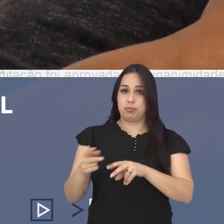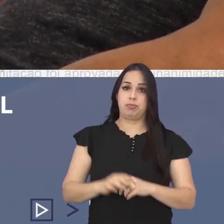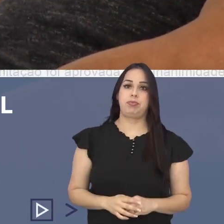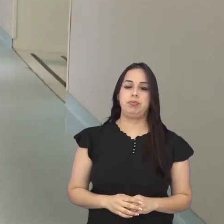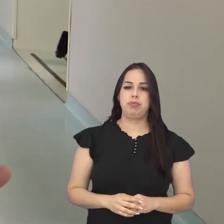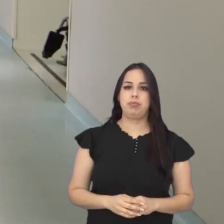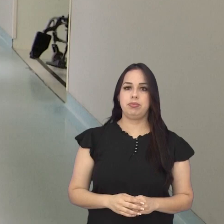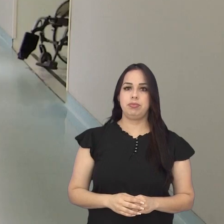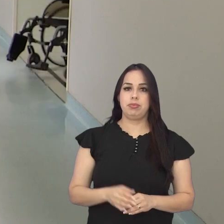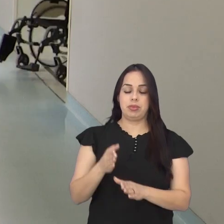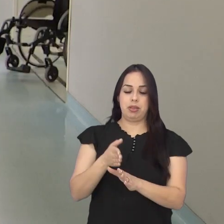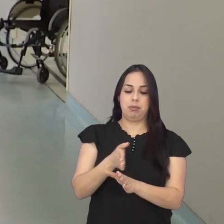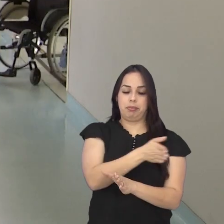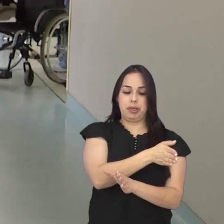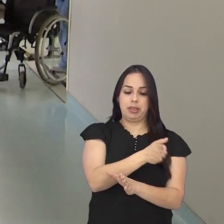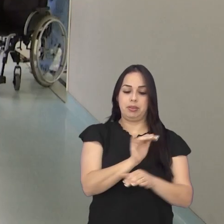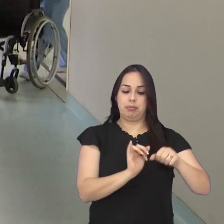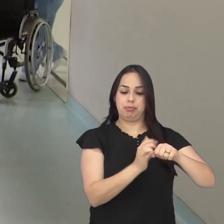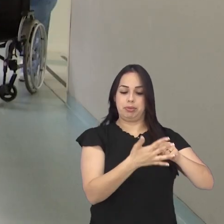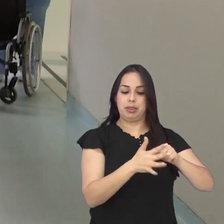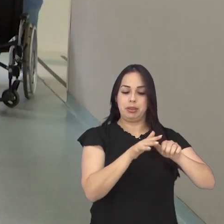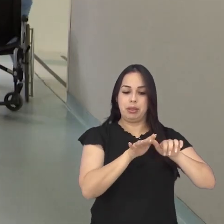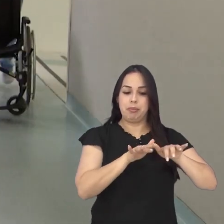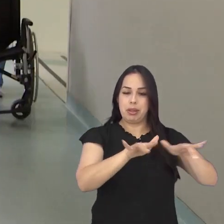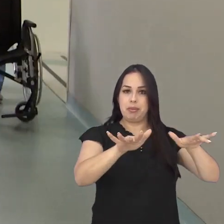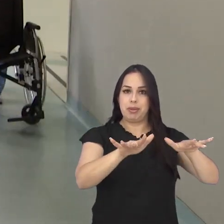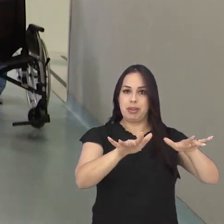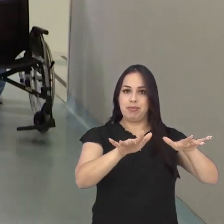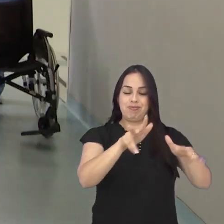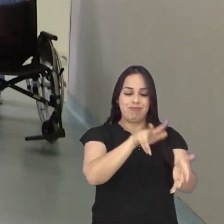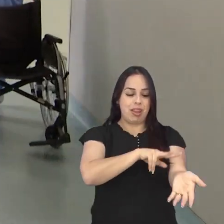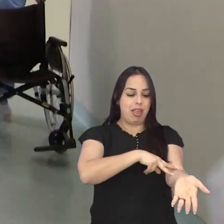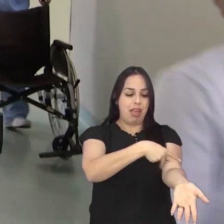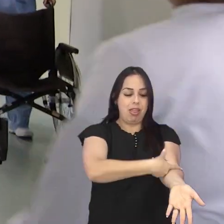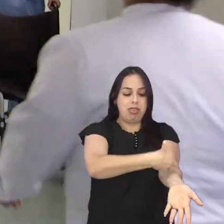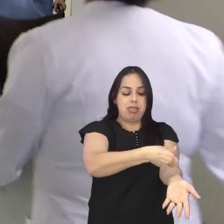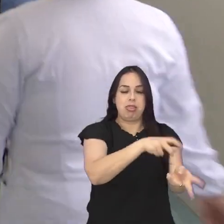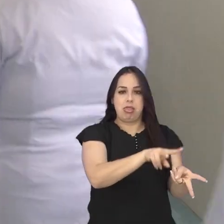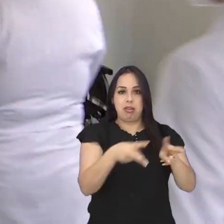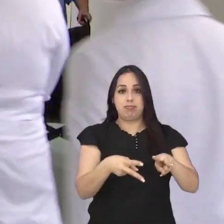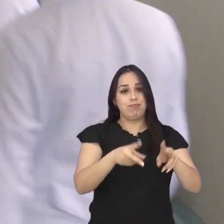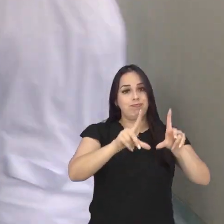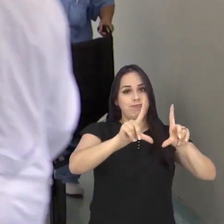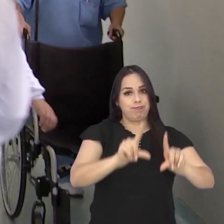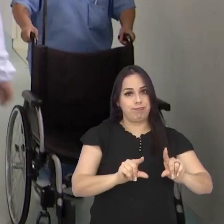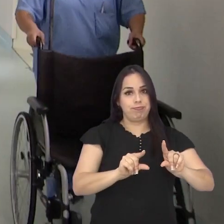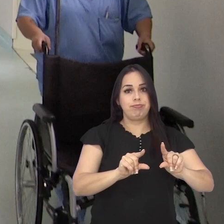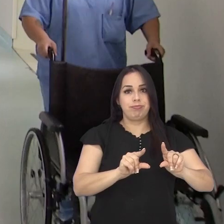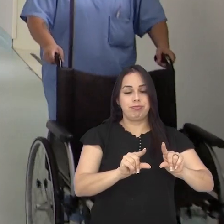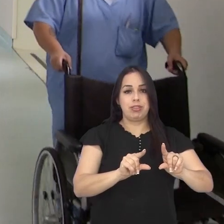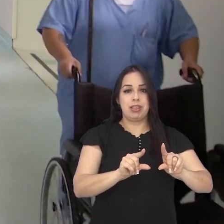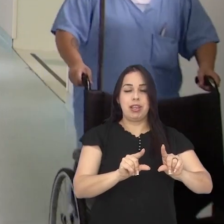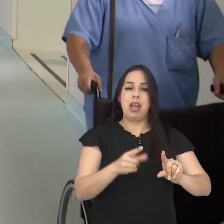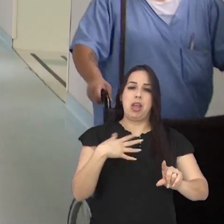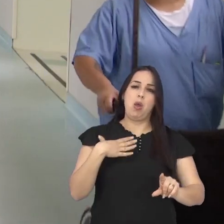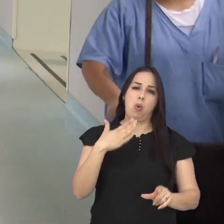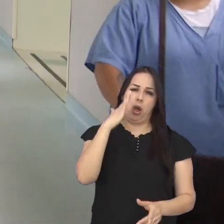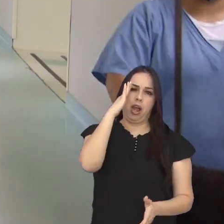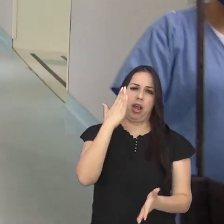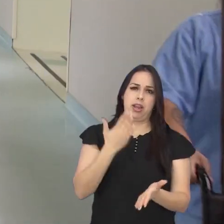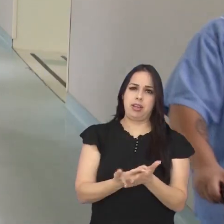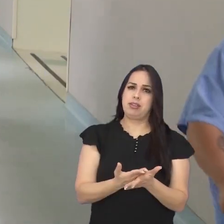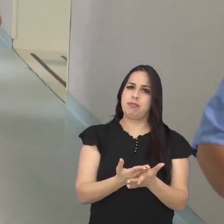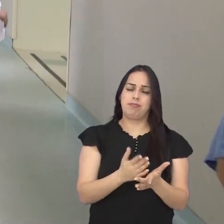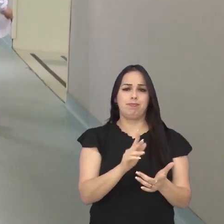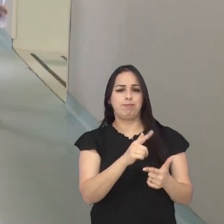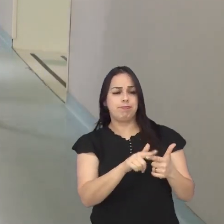regulares com a pandemia a gente teve uma queda no número de doações Tá e isso acredito que está relacionado a